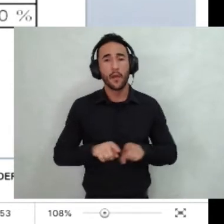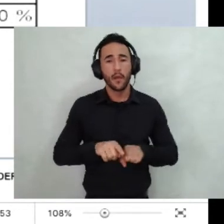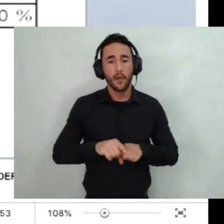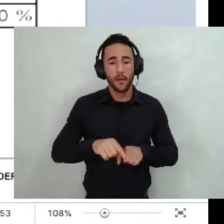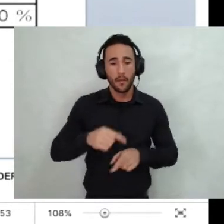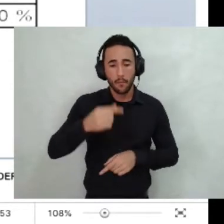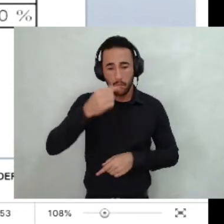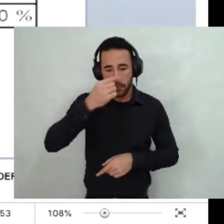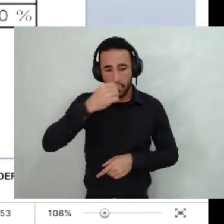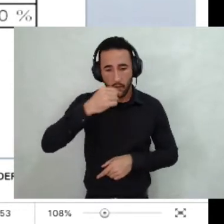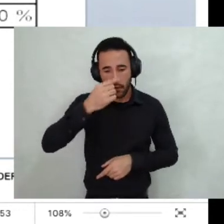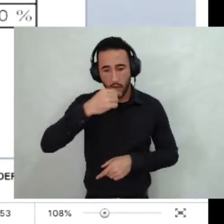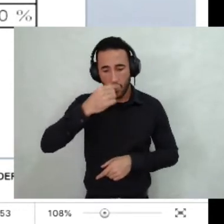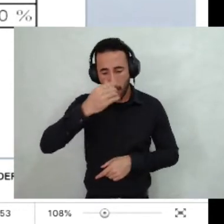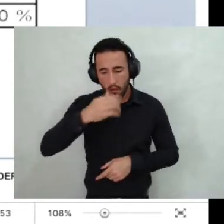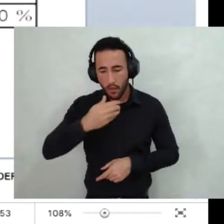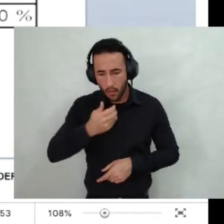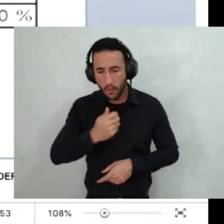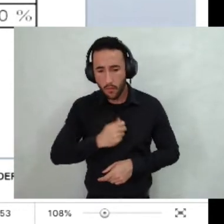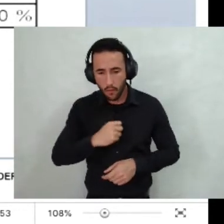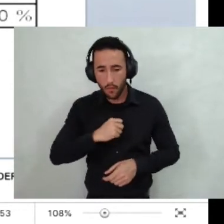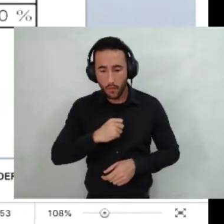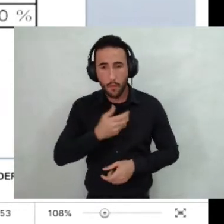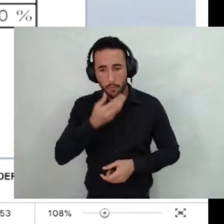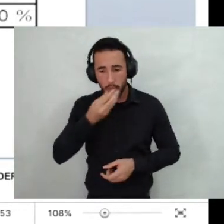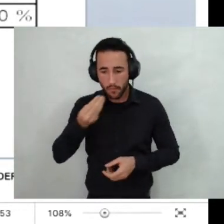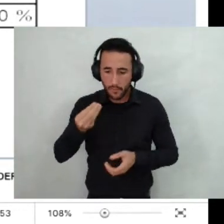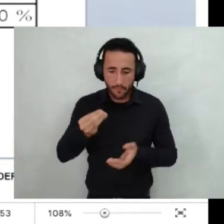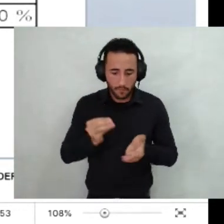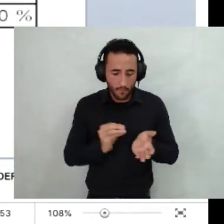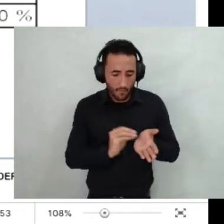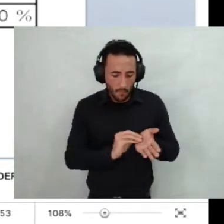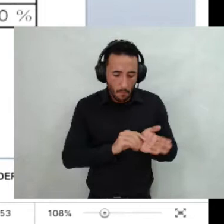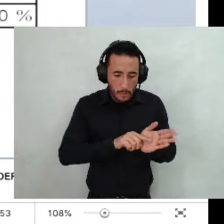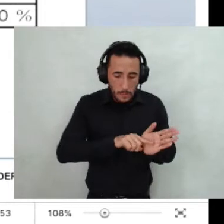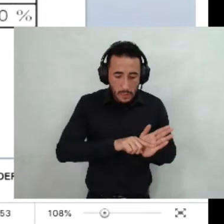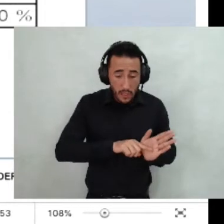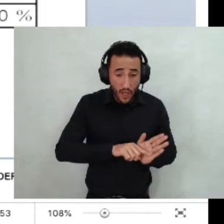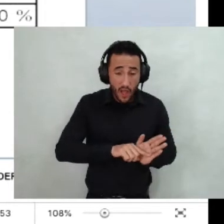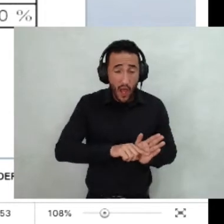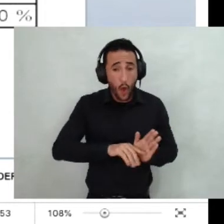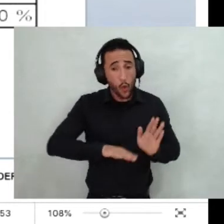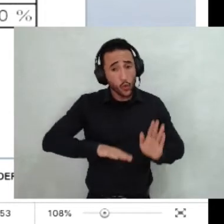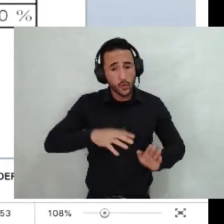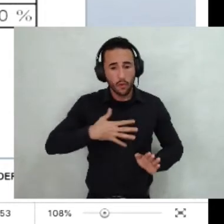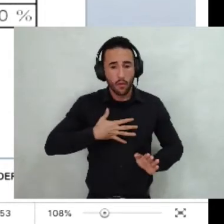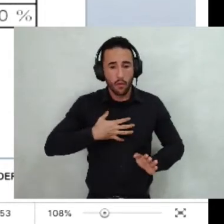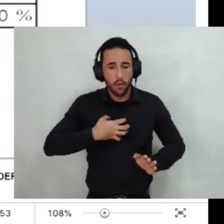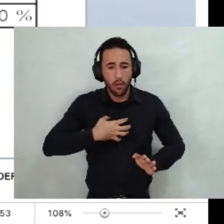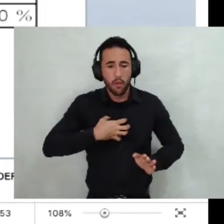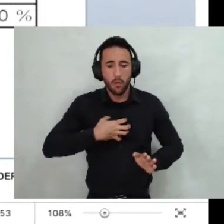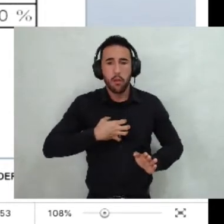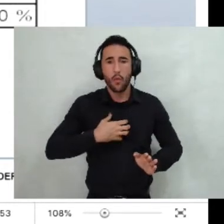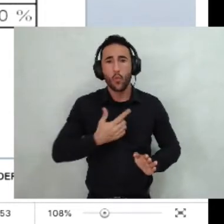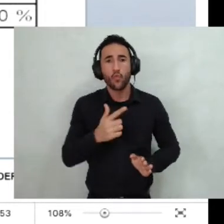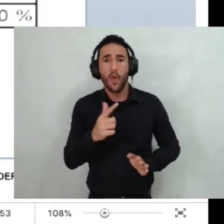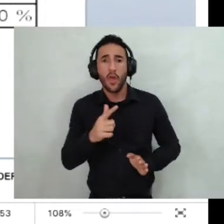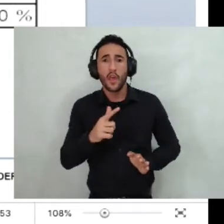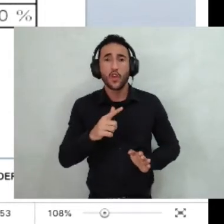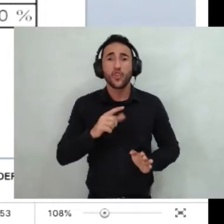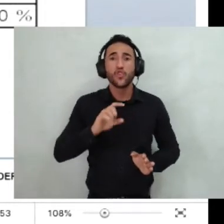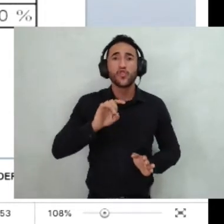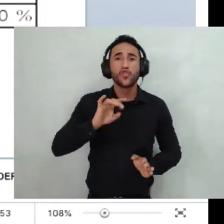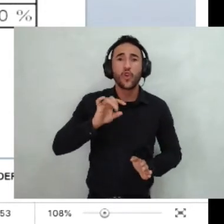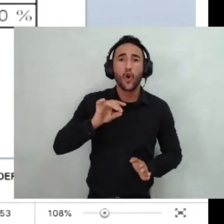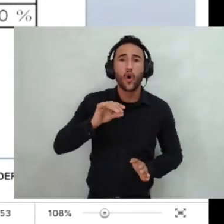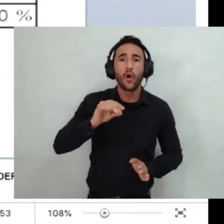pacientes hospitalizados não tem expectoração presente, às vezes a gente consegue fazer só no aspirado traqueal, então